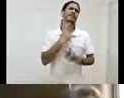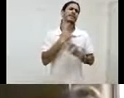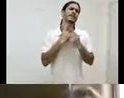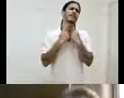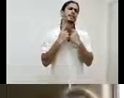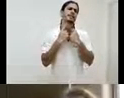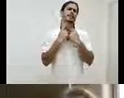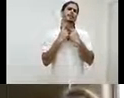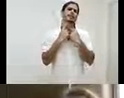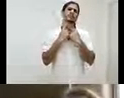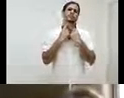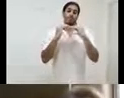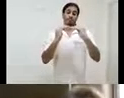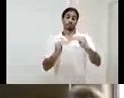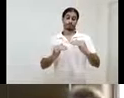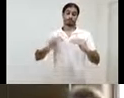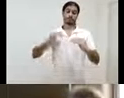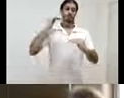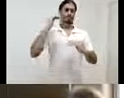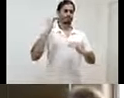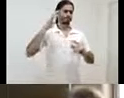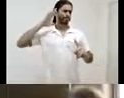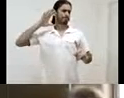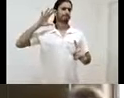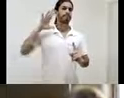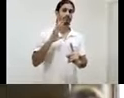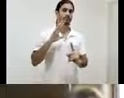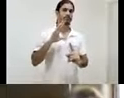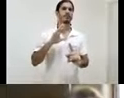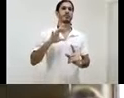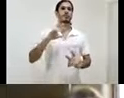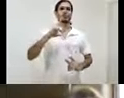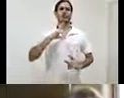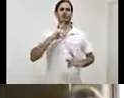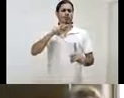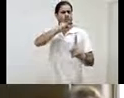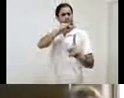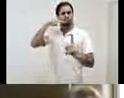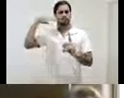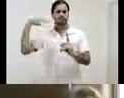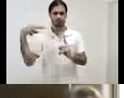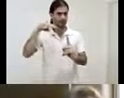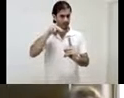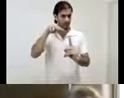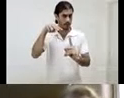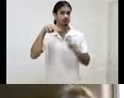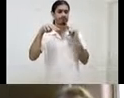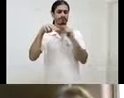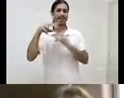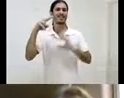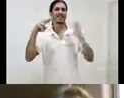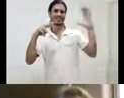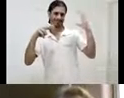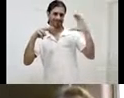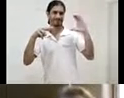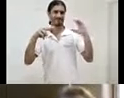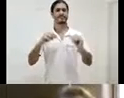enquanto uma perspectiva científica, vamos dizer assim. Então, essa pretensão de cientificidade